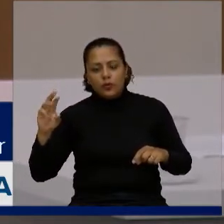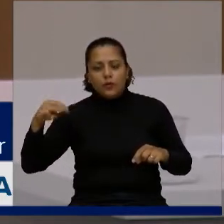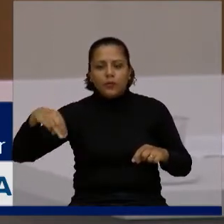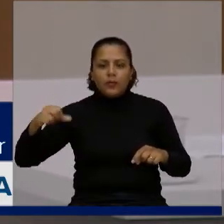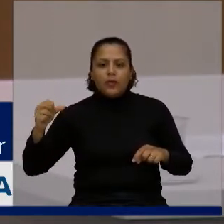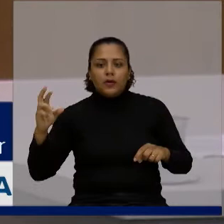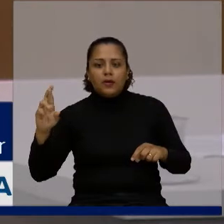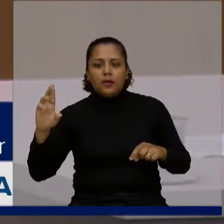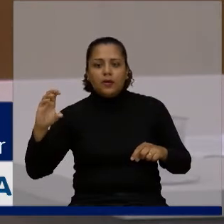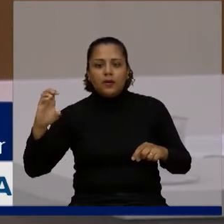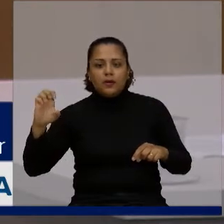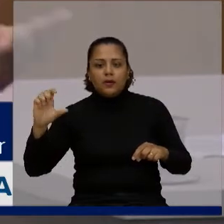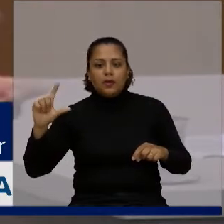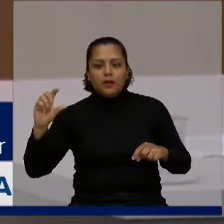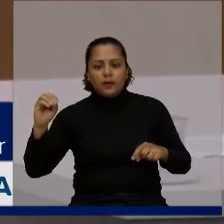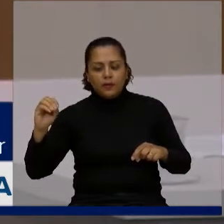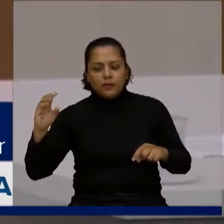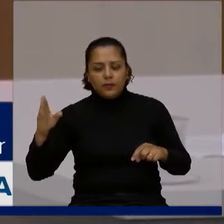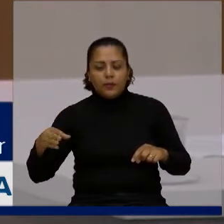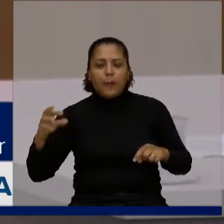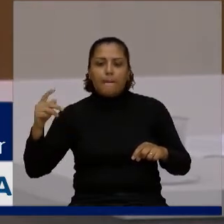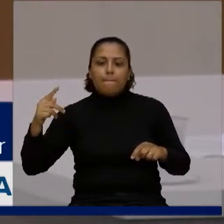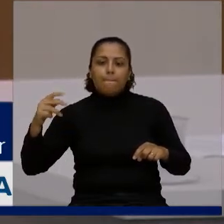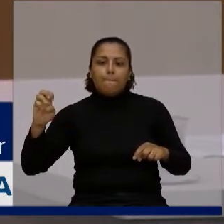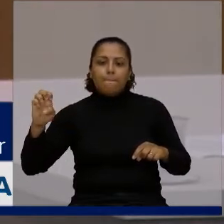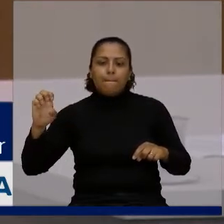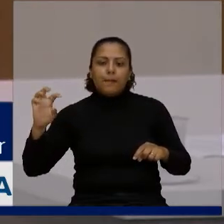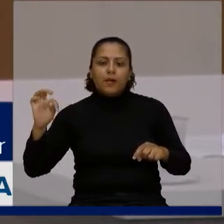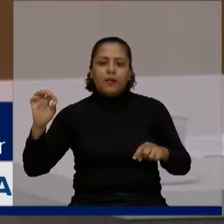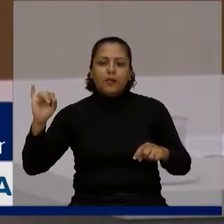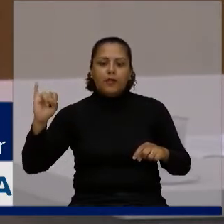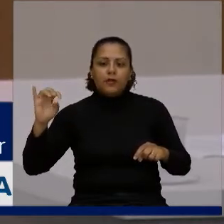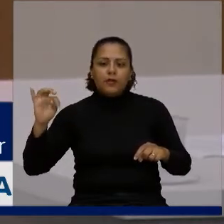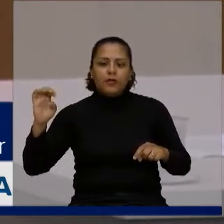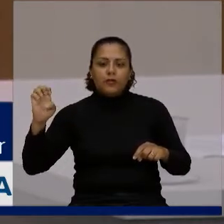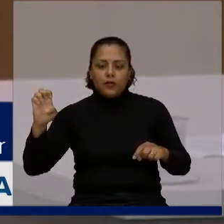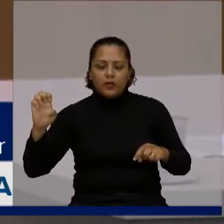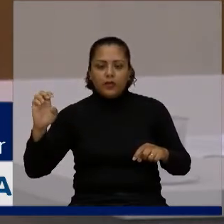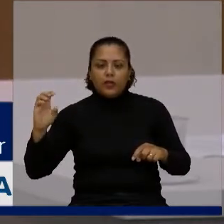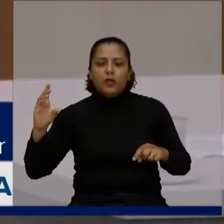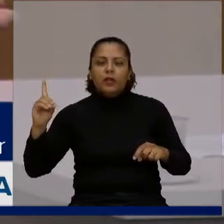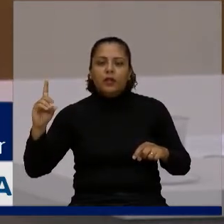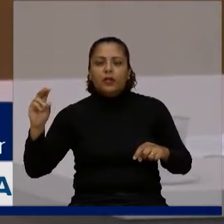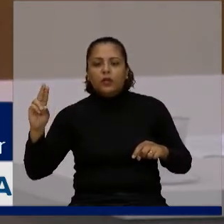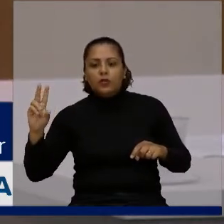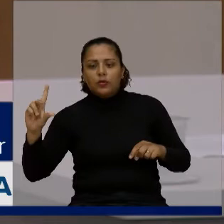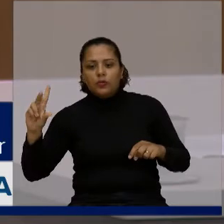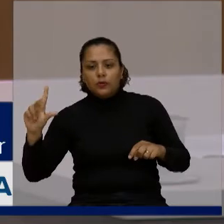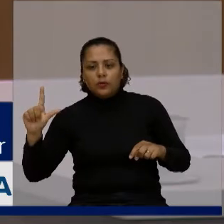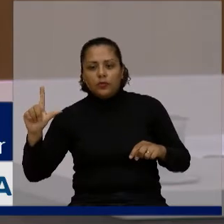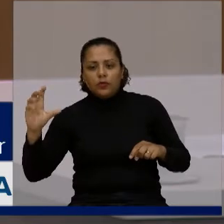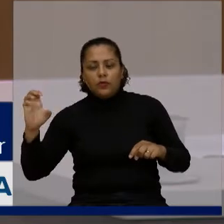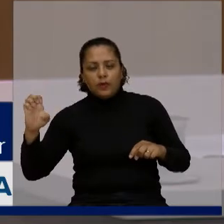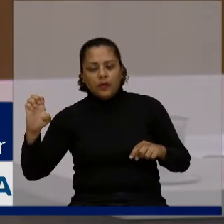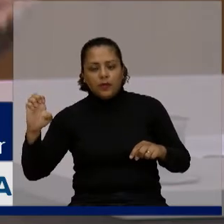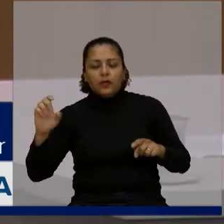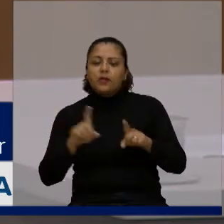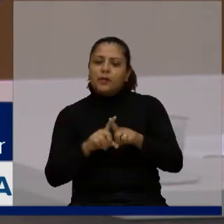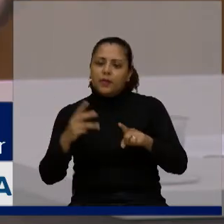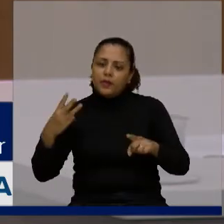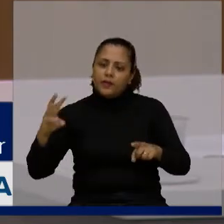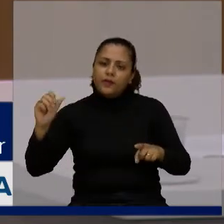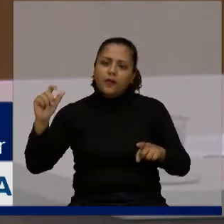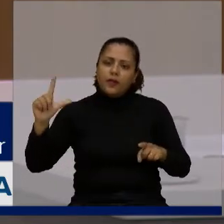Petite, Fernando Petite, vereadora Dulce Rita, também vereador Zé Luiz, vereador Walter Hayashi, vereador